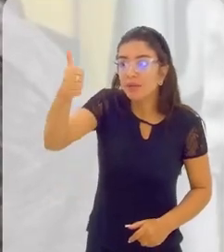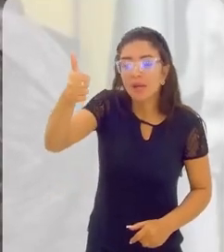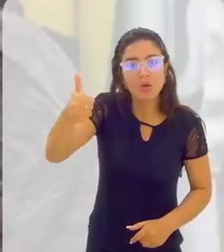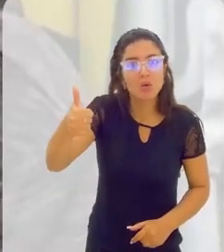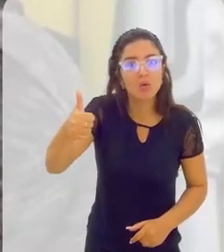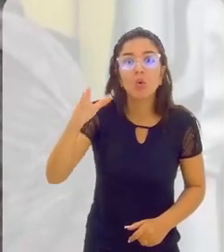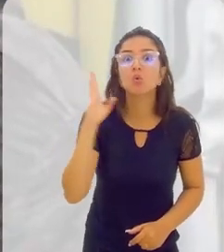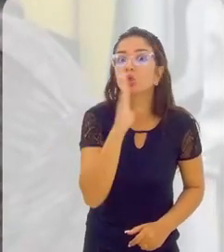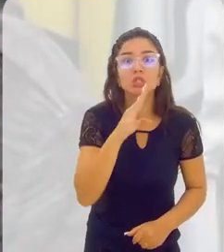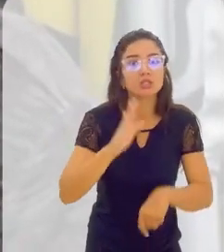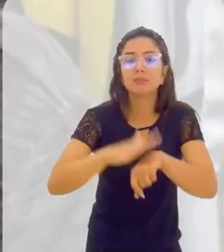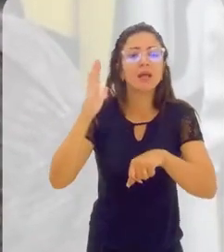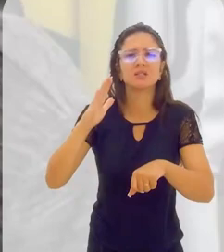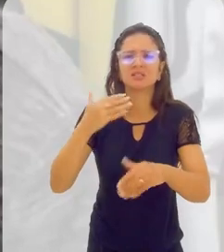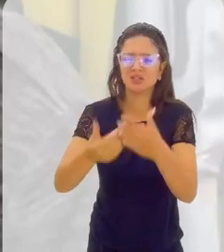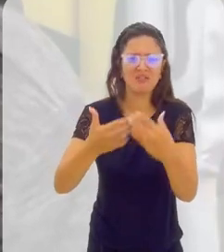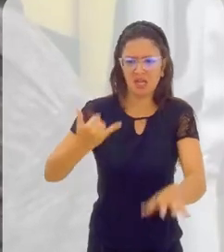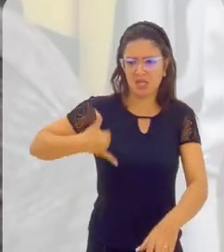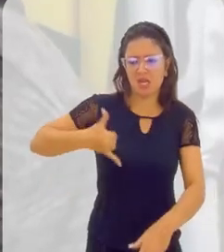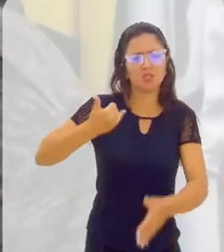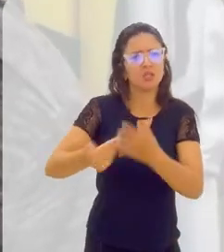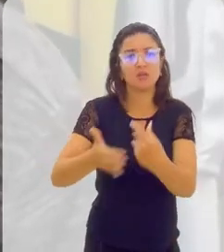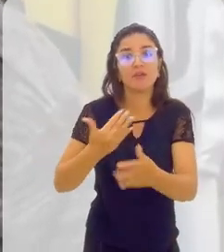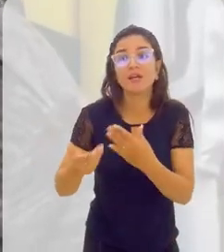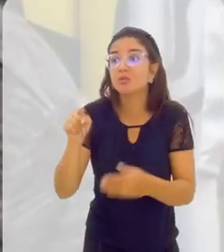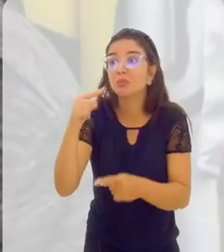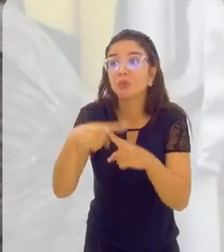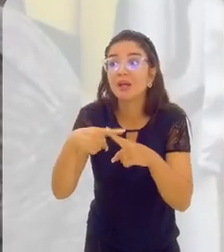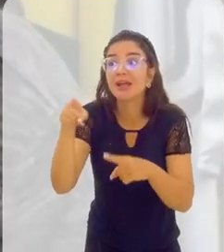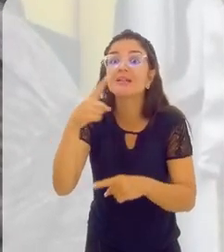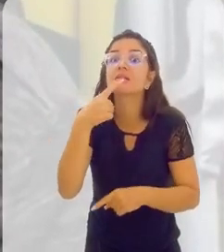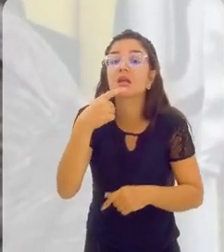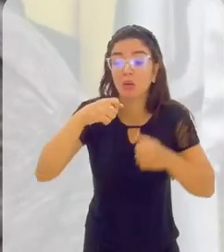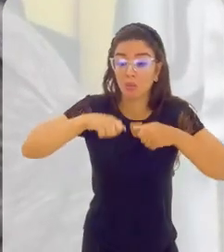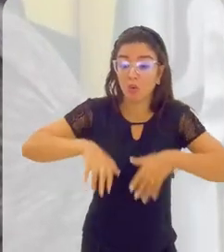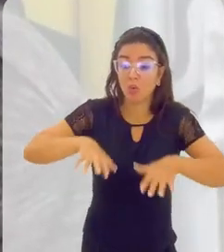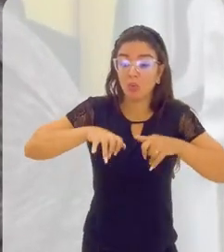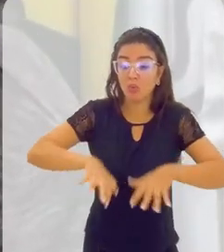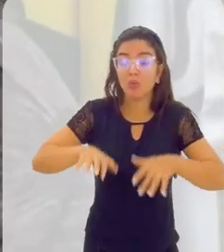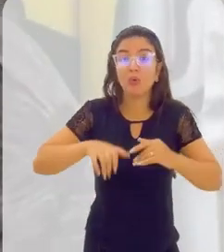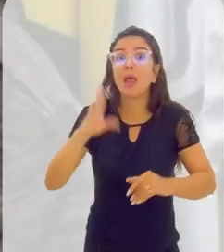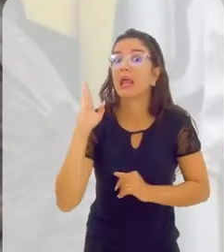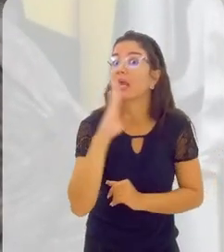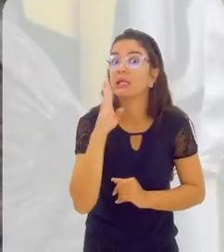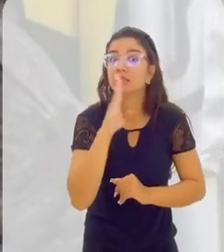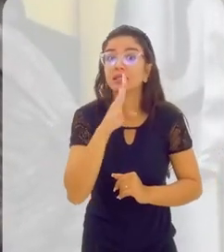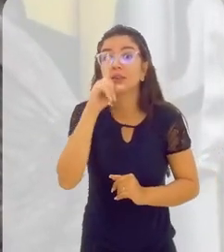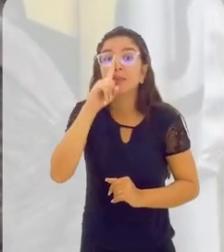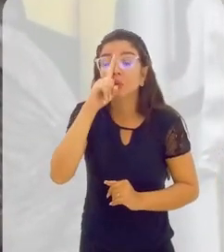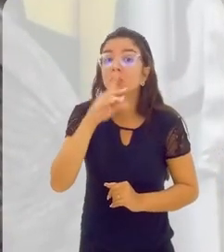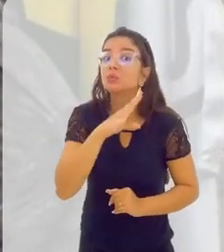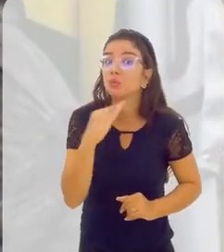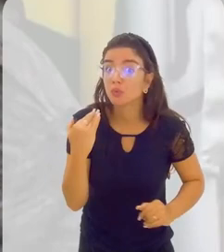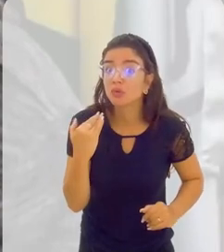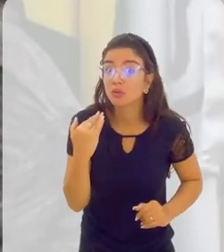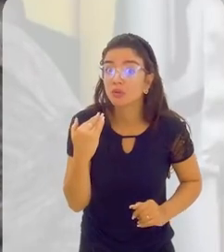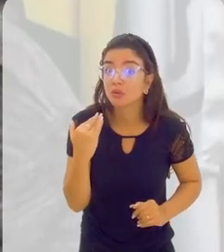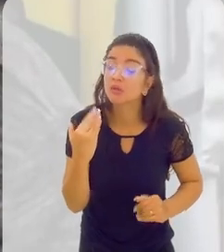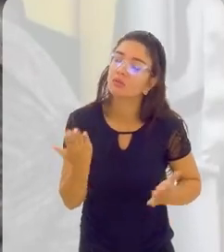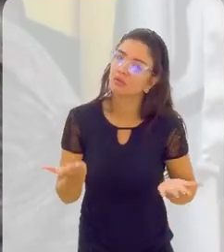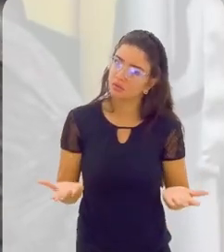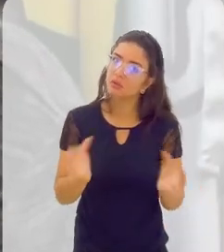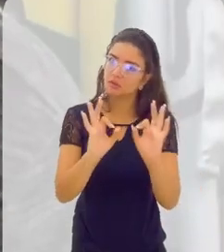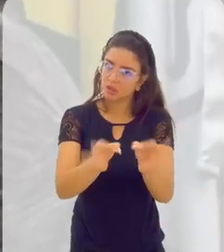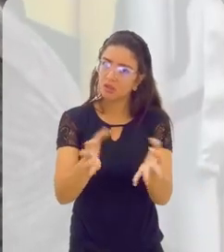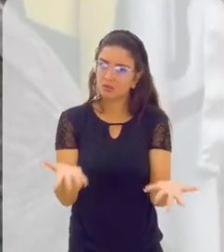não importa a idade tá sangrando é uma coisa é uma emergência de risco de vida aí é outra história que aquela classificação de